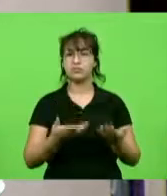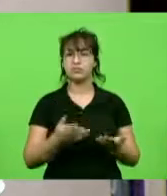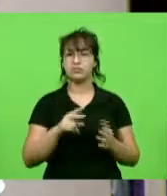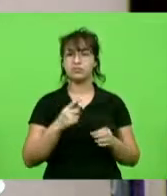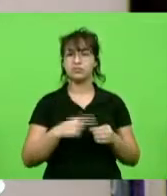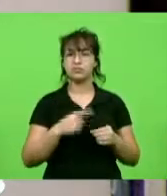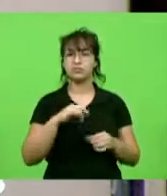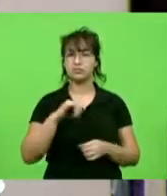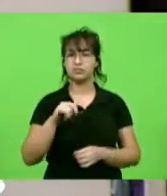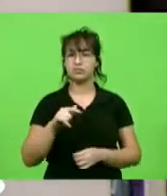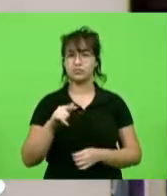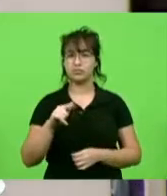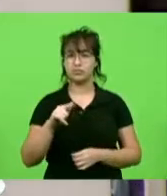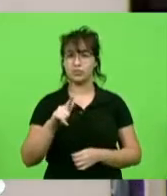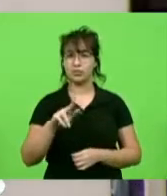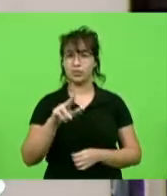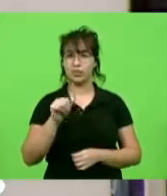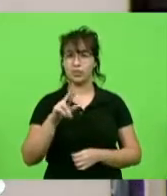da lei número